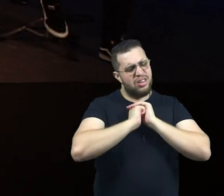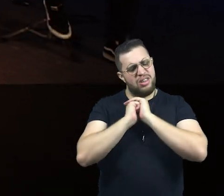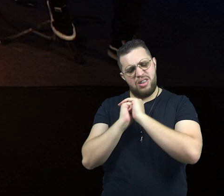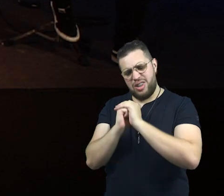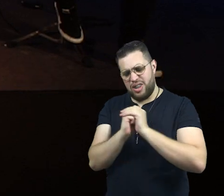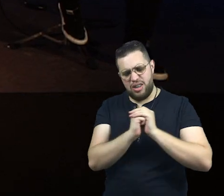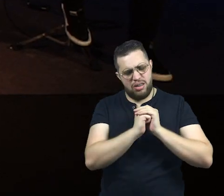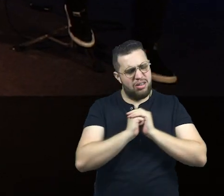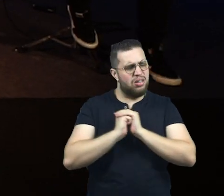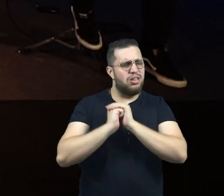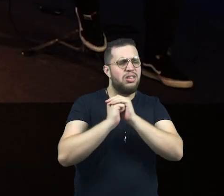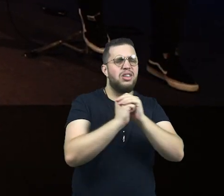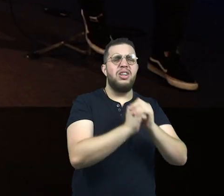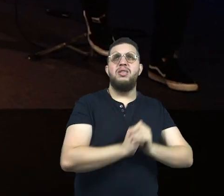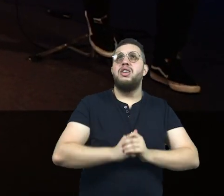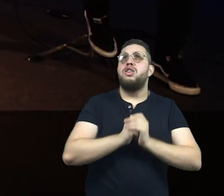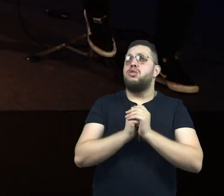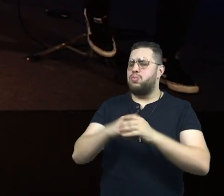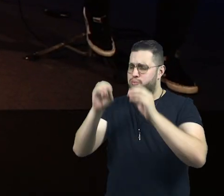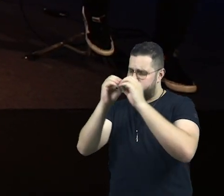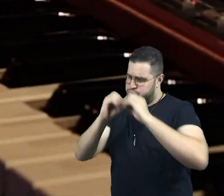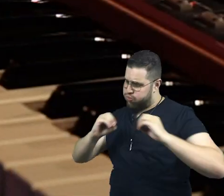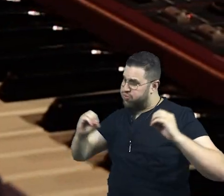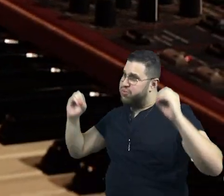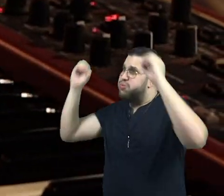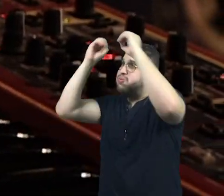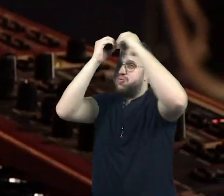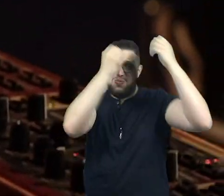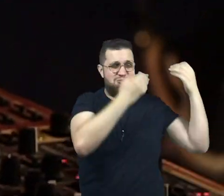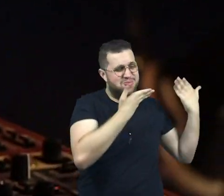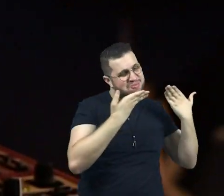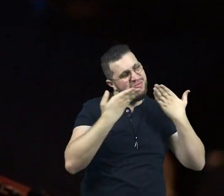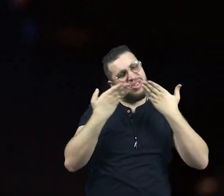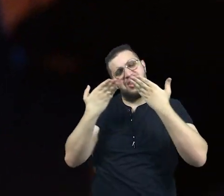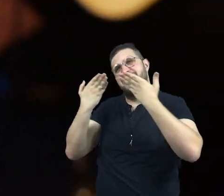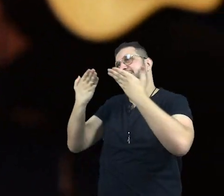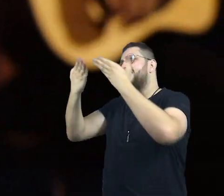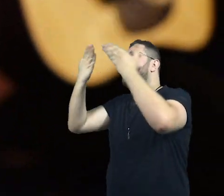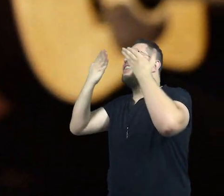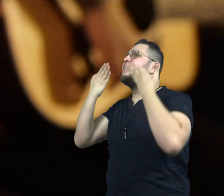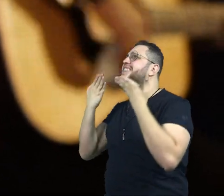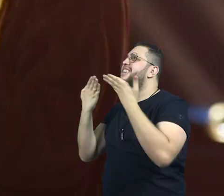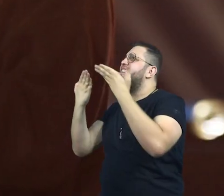amém. Te damos honra,